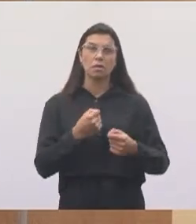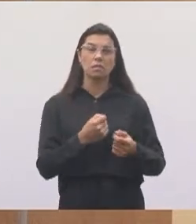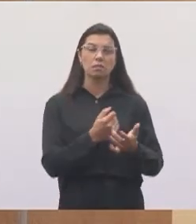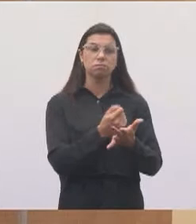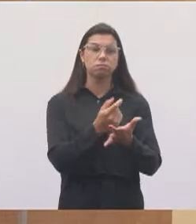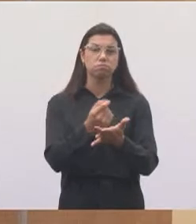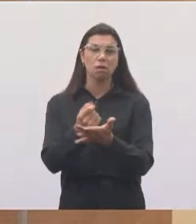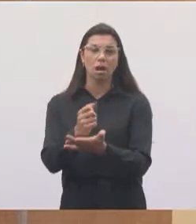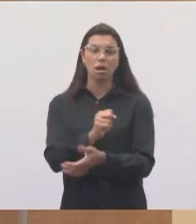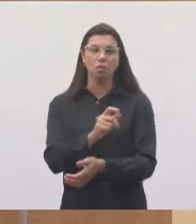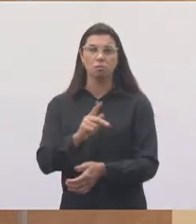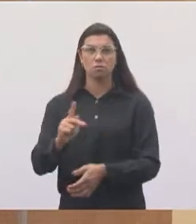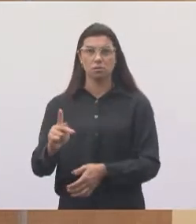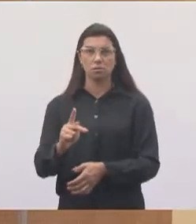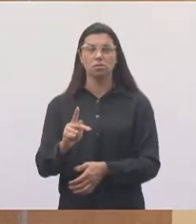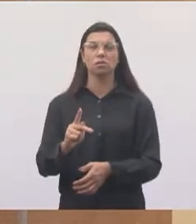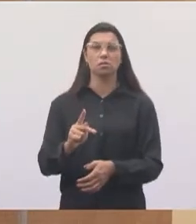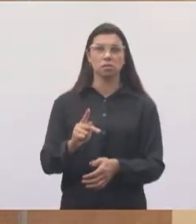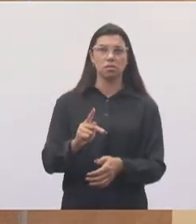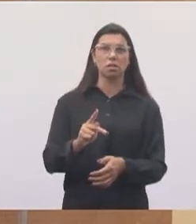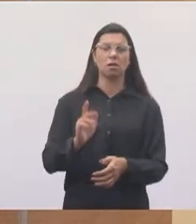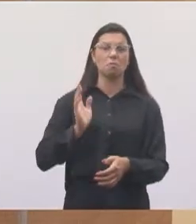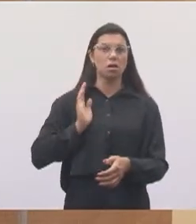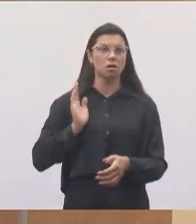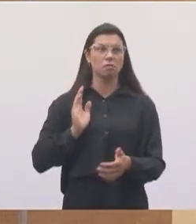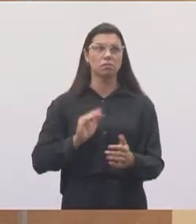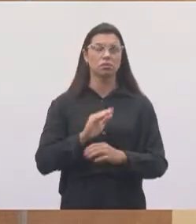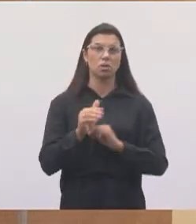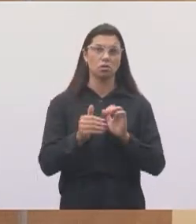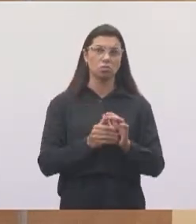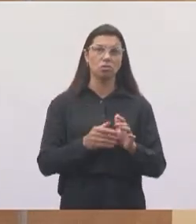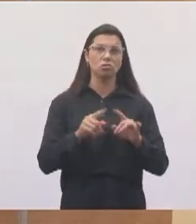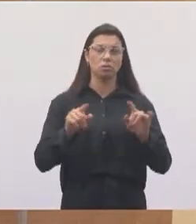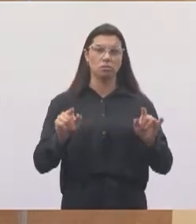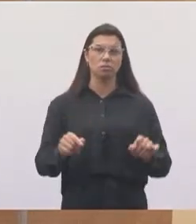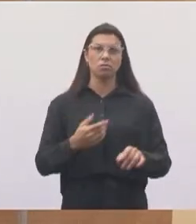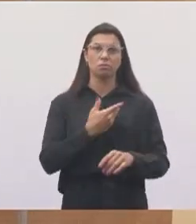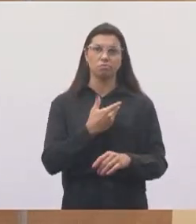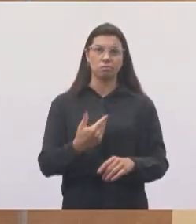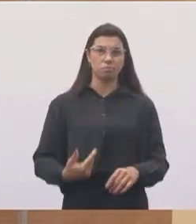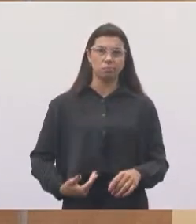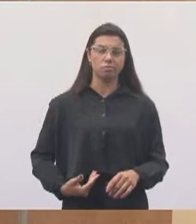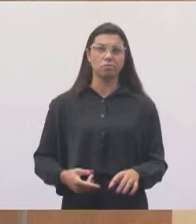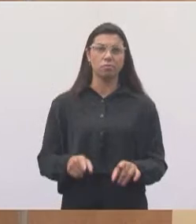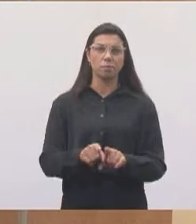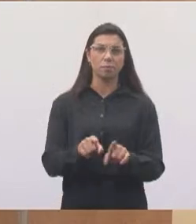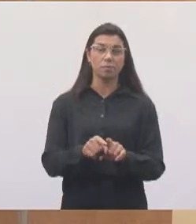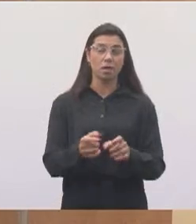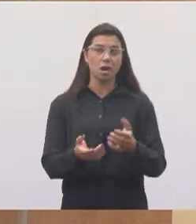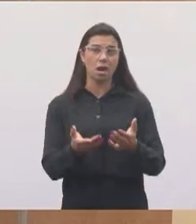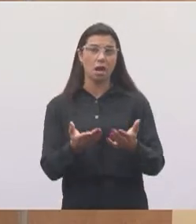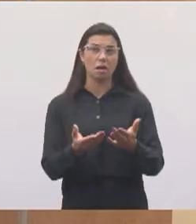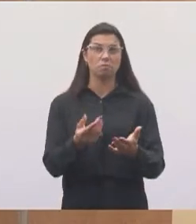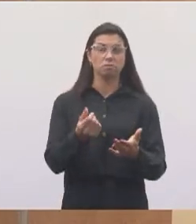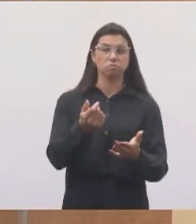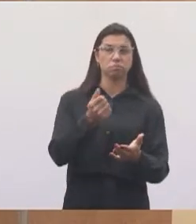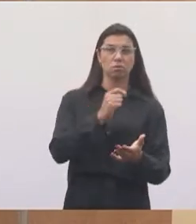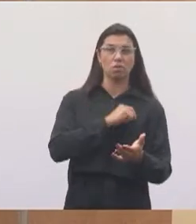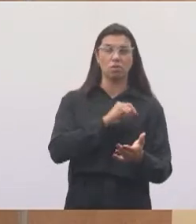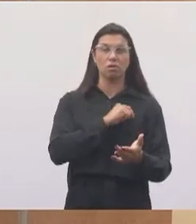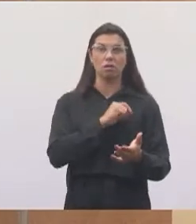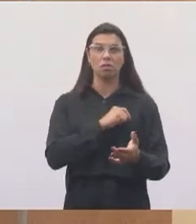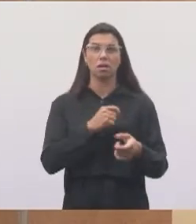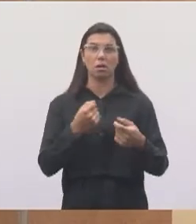as aposentadorias e pensões já concedidas e aos conceder. O equilíbrio atorial